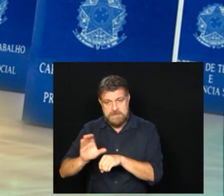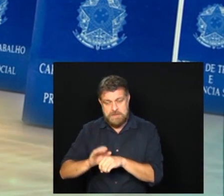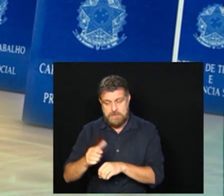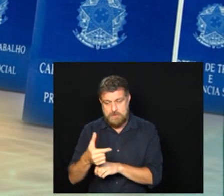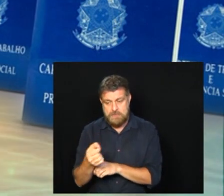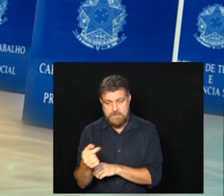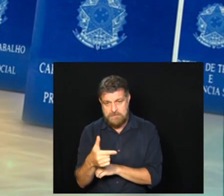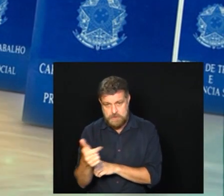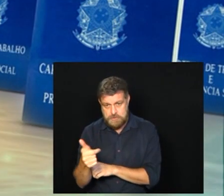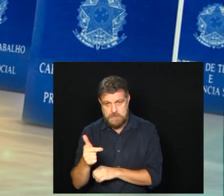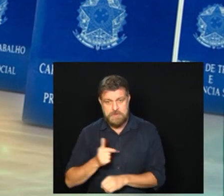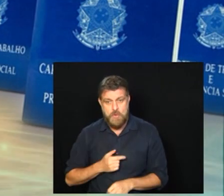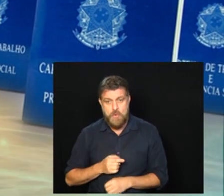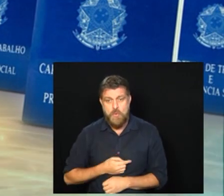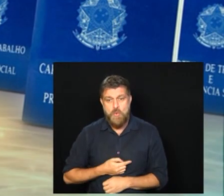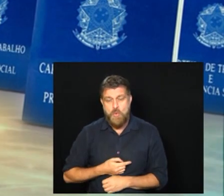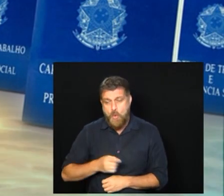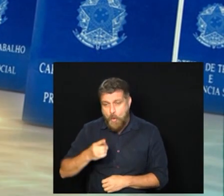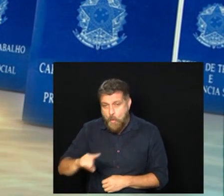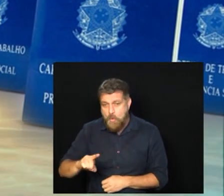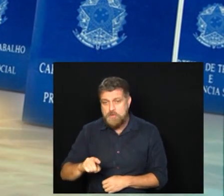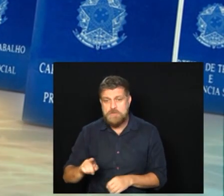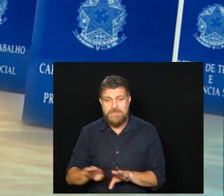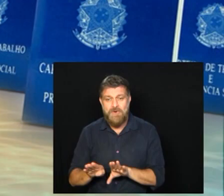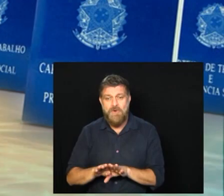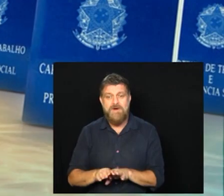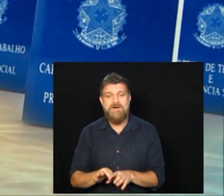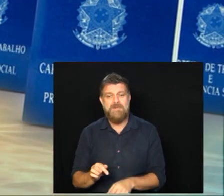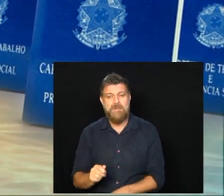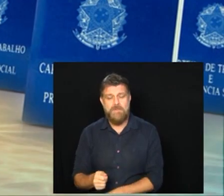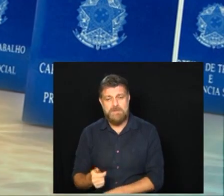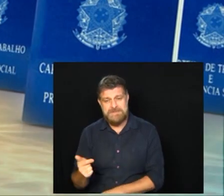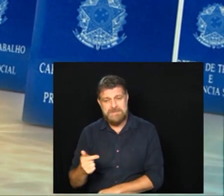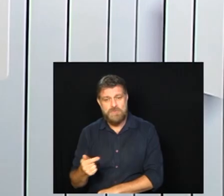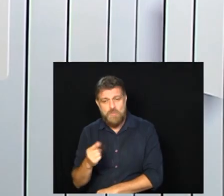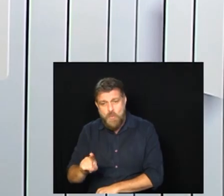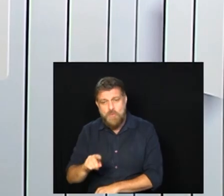2022 o penúltimo ou último ano da faculdade.